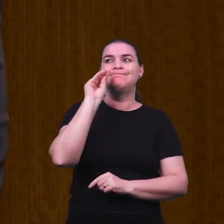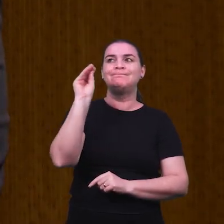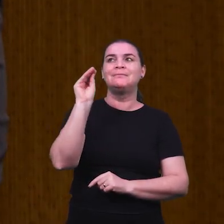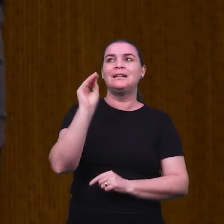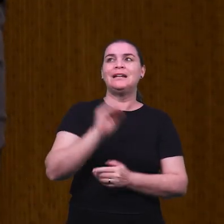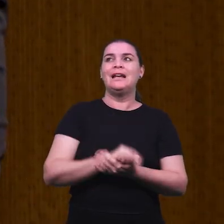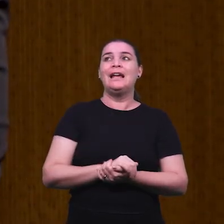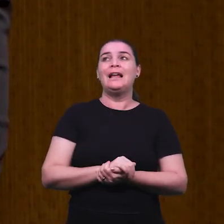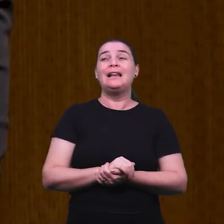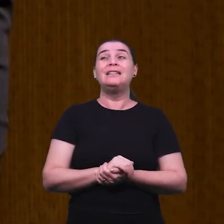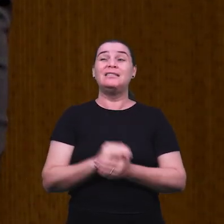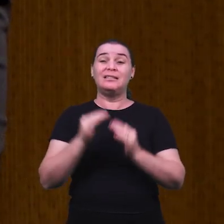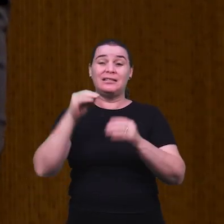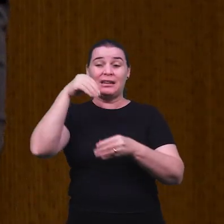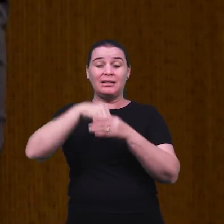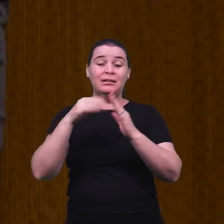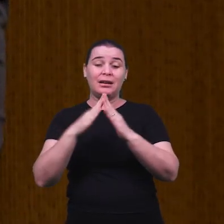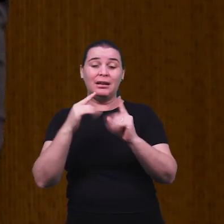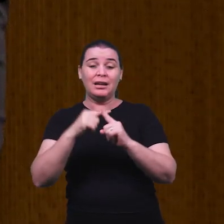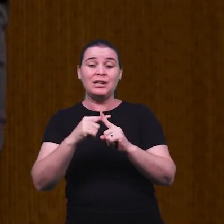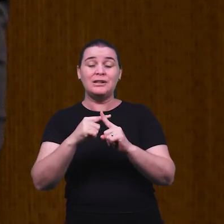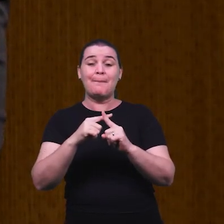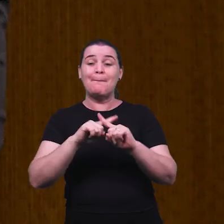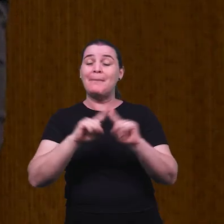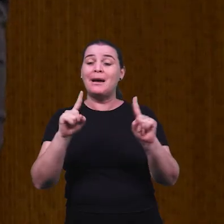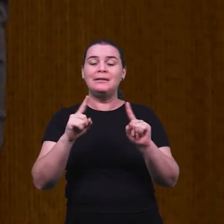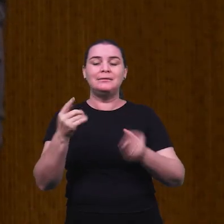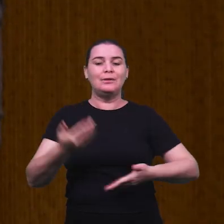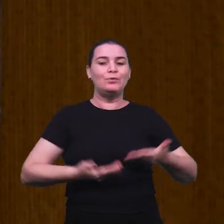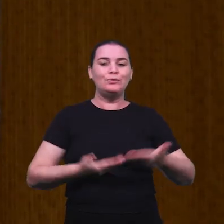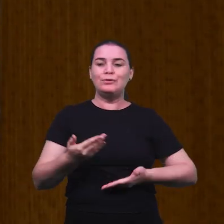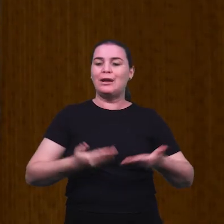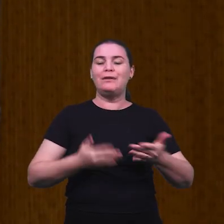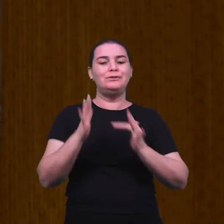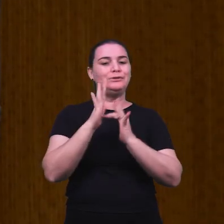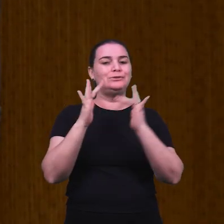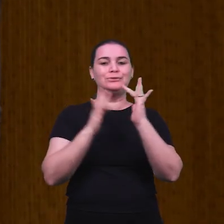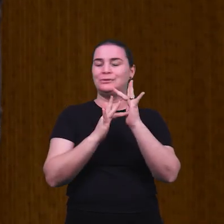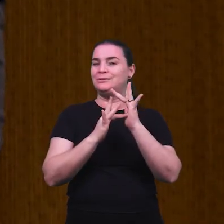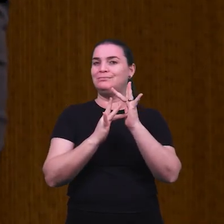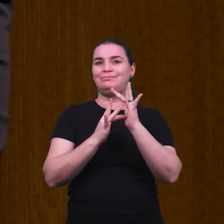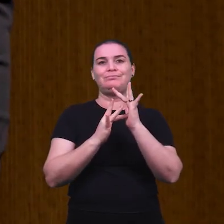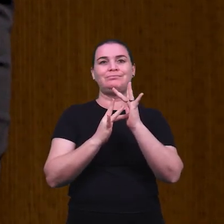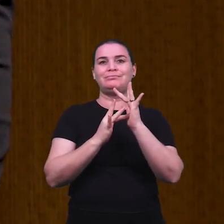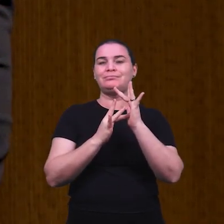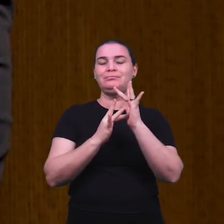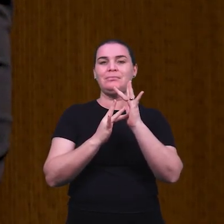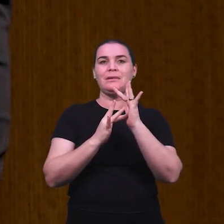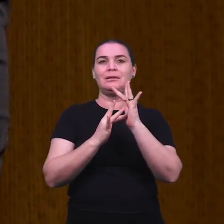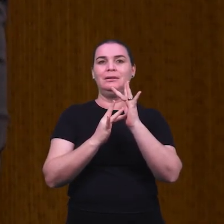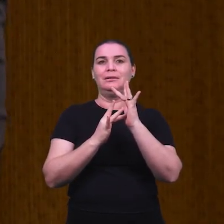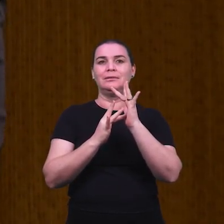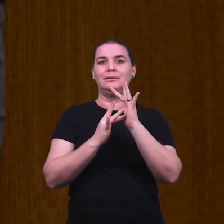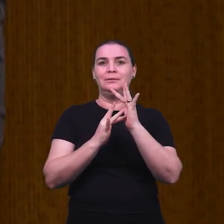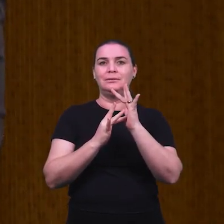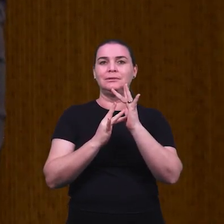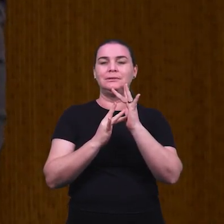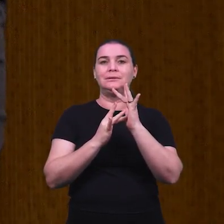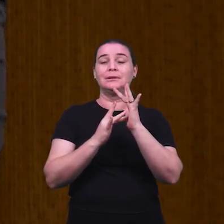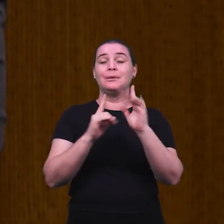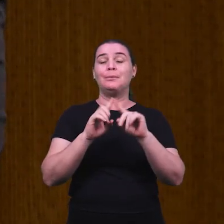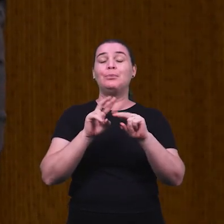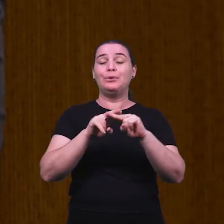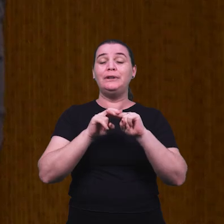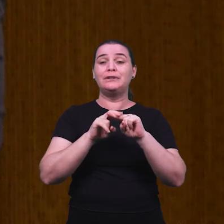é fria e não é quente, né? Ou seja, ela é indefinida, né? Por causa disso o Senhor fala assim, vomitar-te-ei da